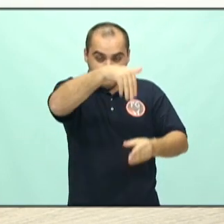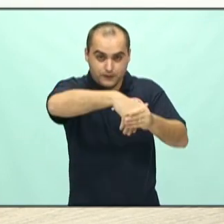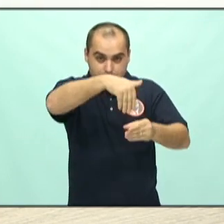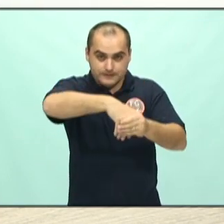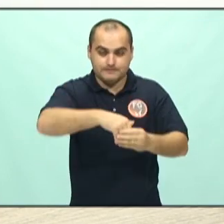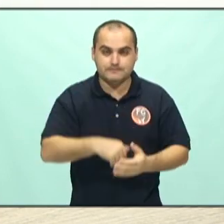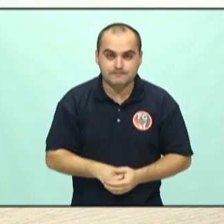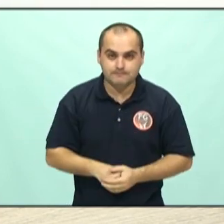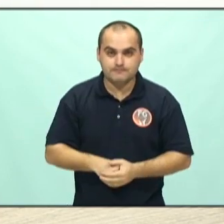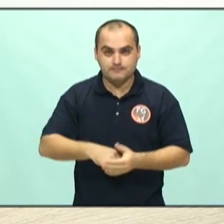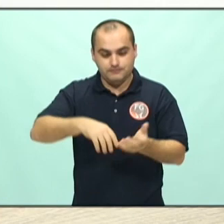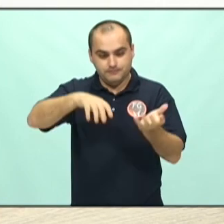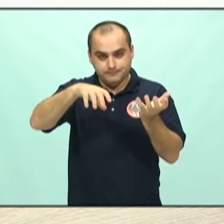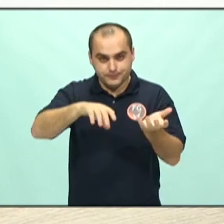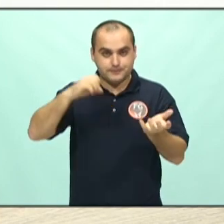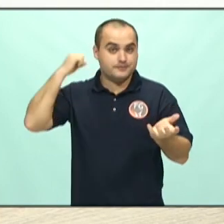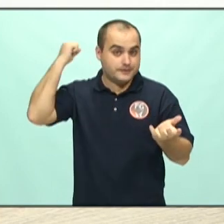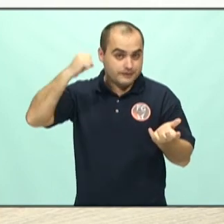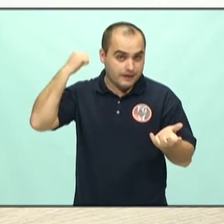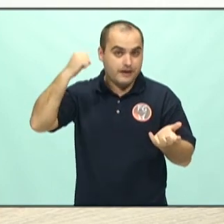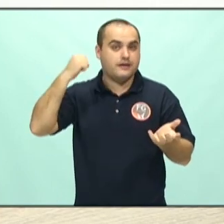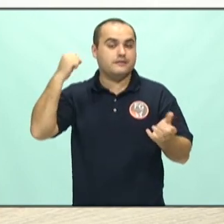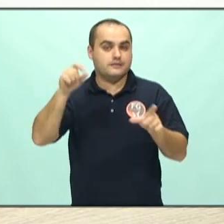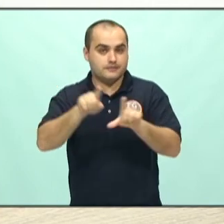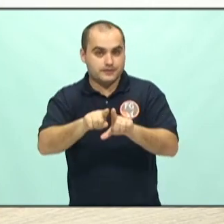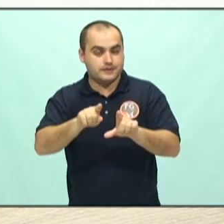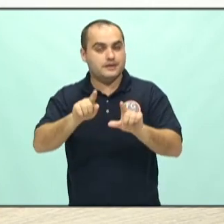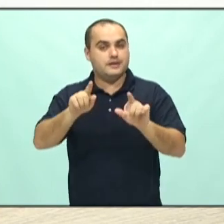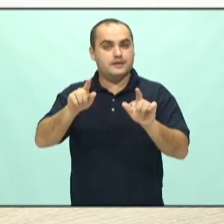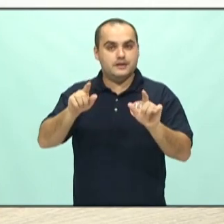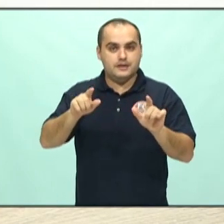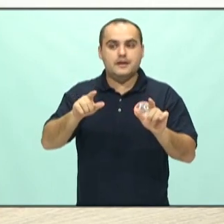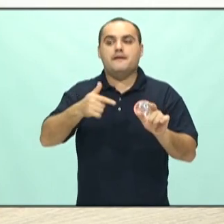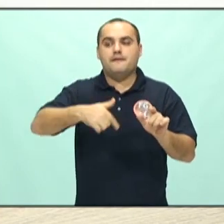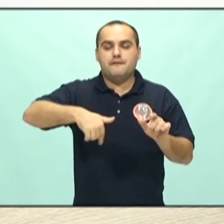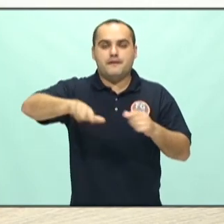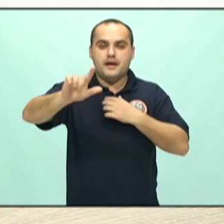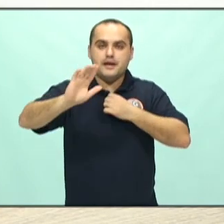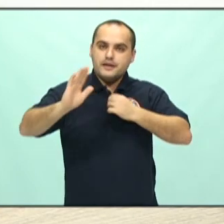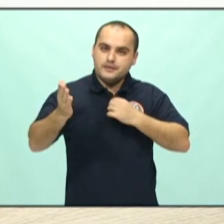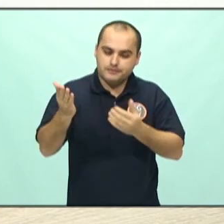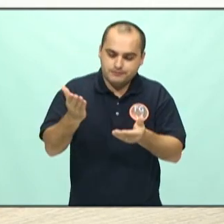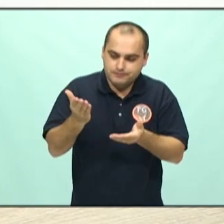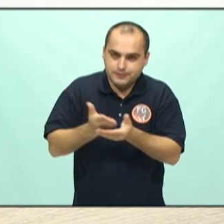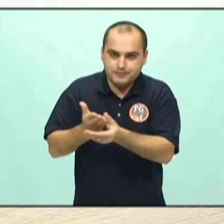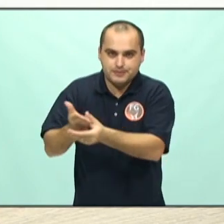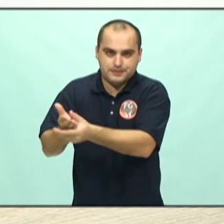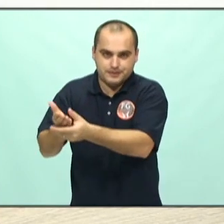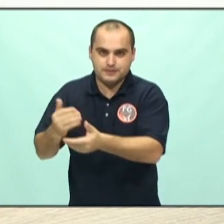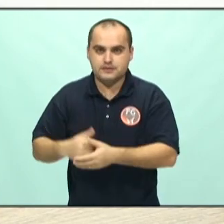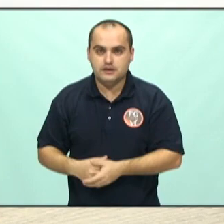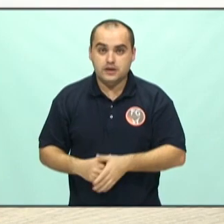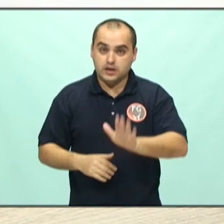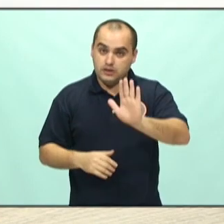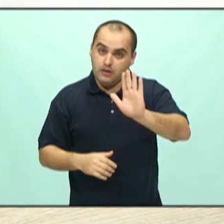ela tramitar, né, como tem tramitado e está quase finalizando aí a reforma da